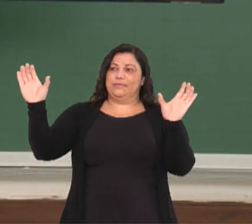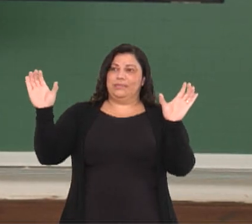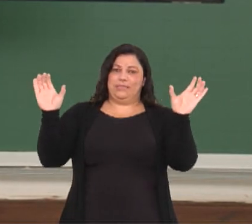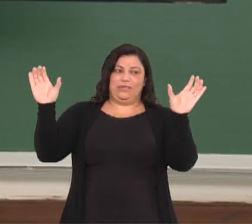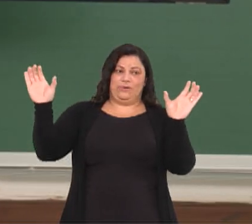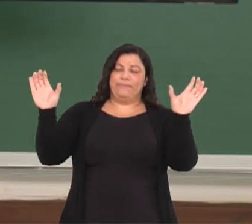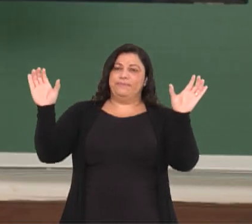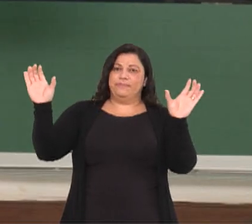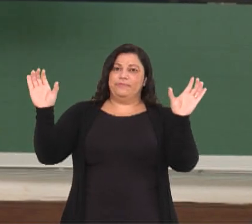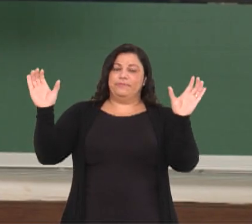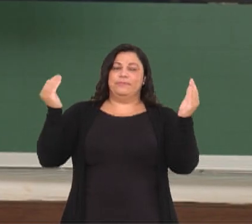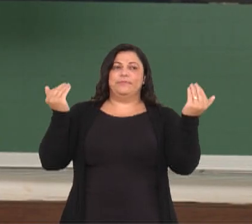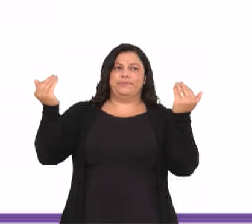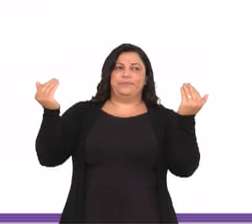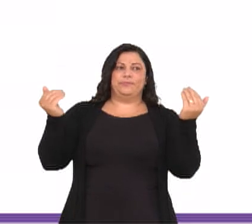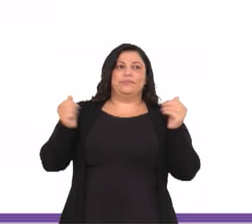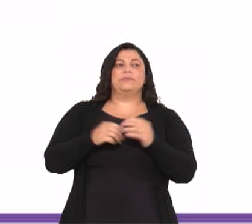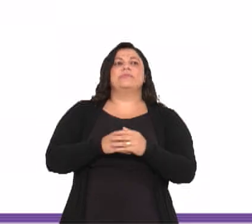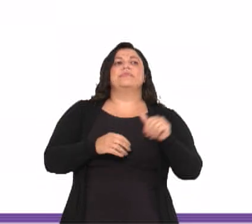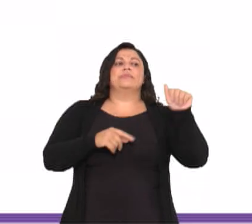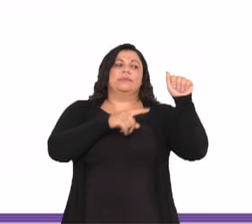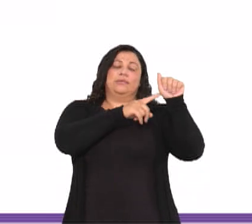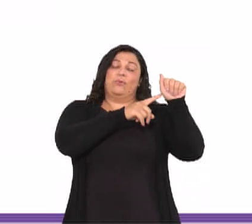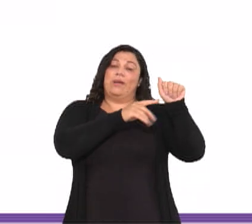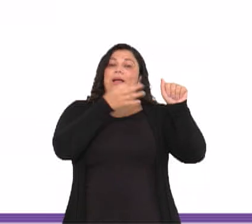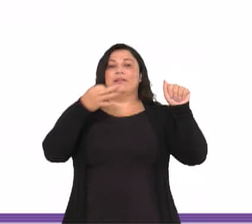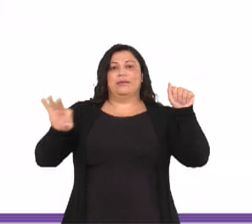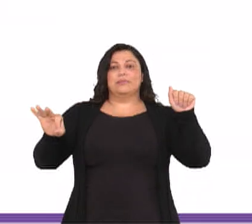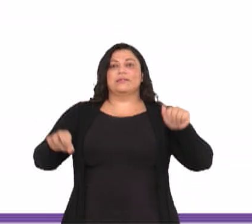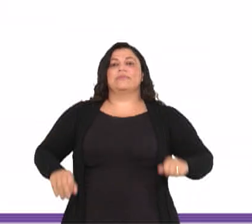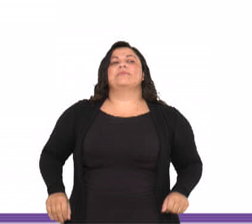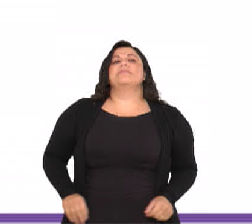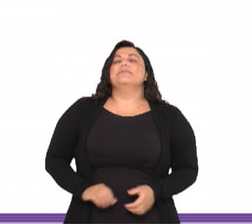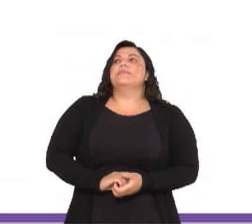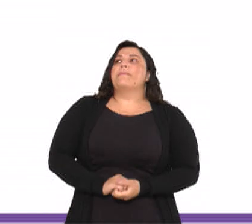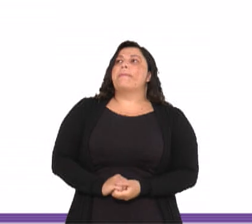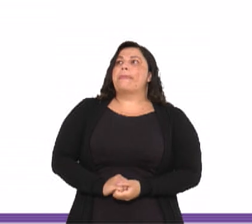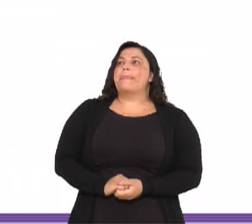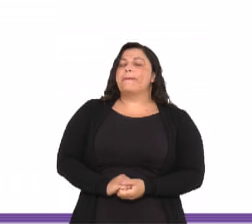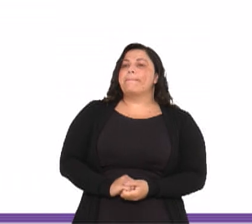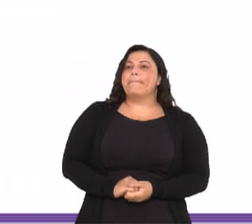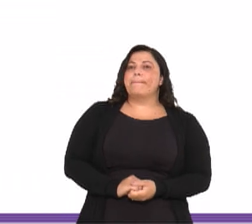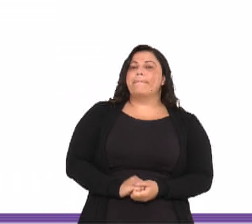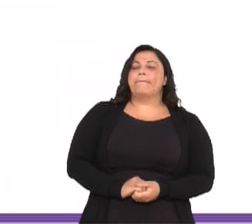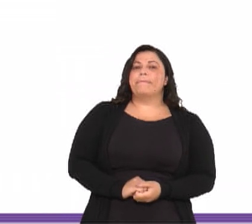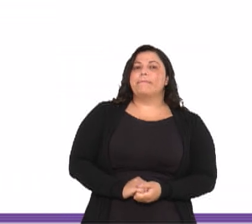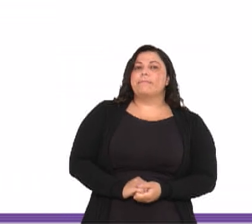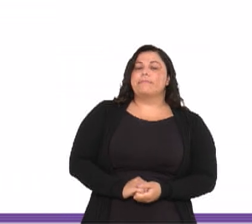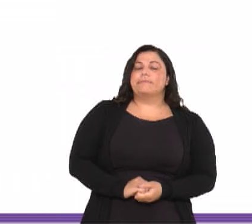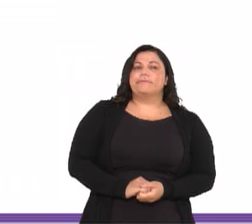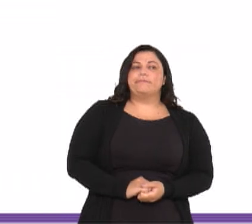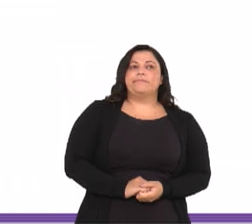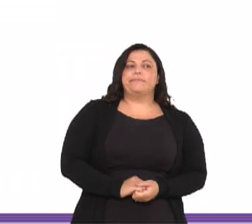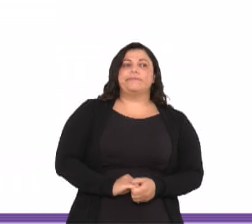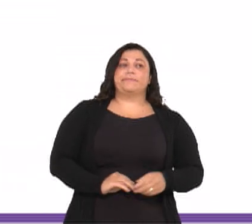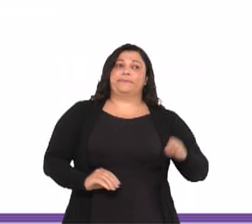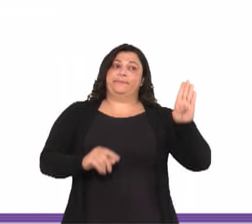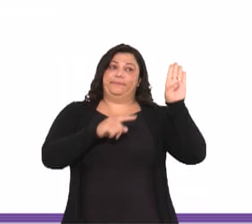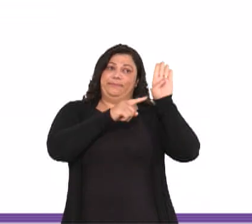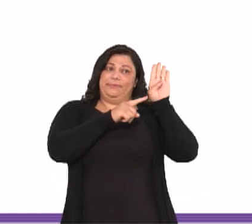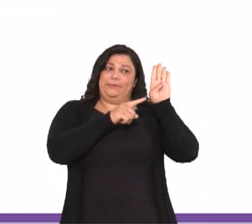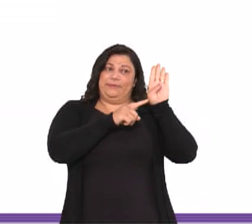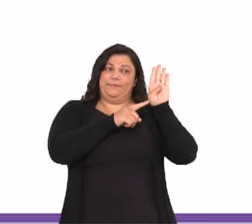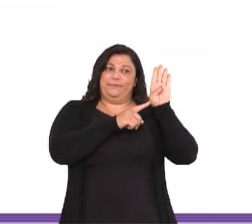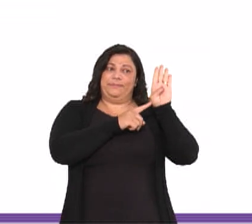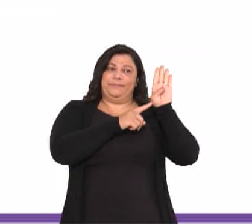também. Letra B. A intensidade da força depende dos tamanhos das partículas? Vamos analisar um